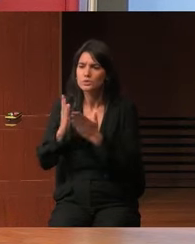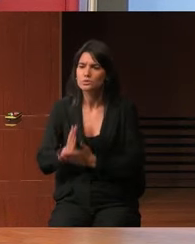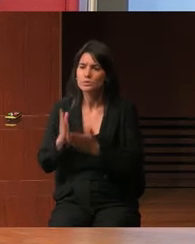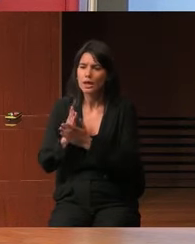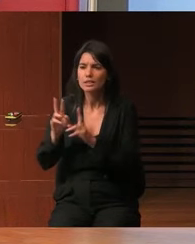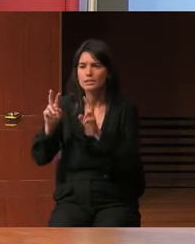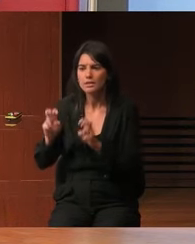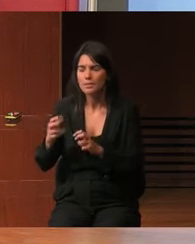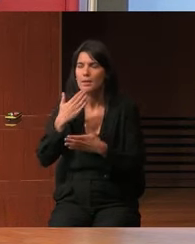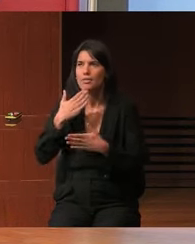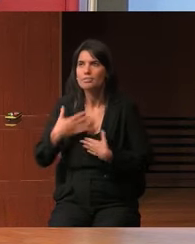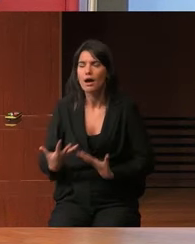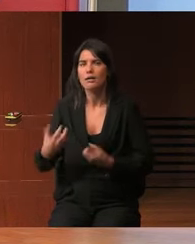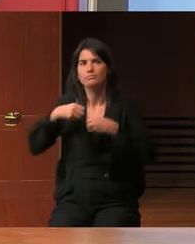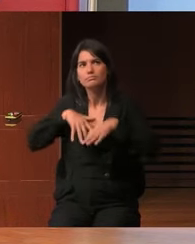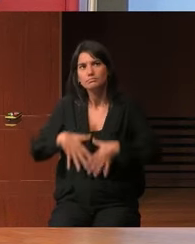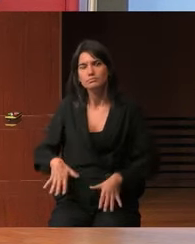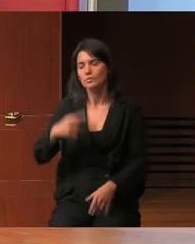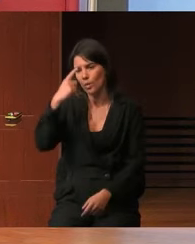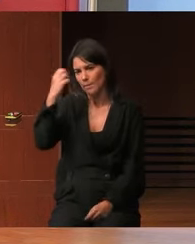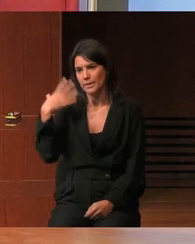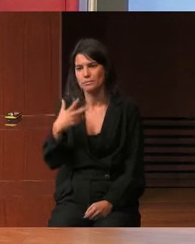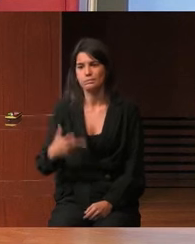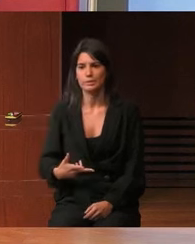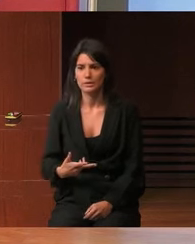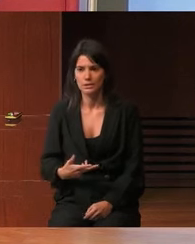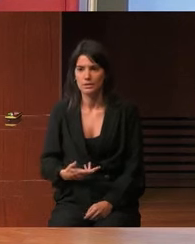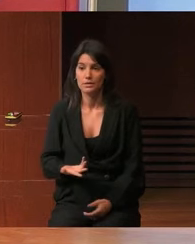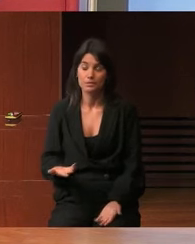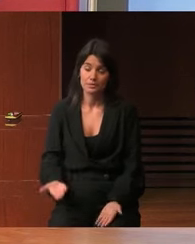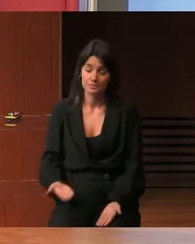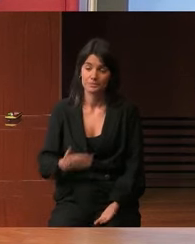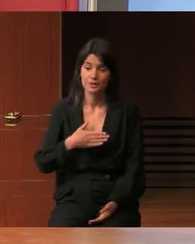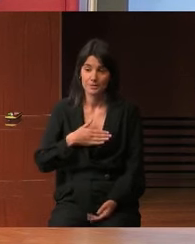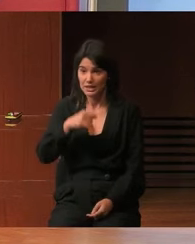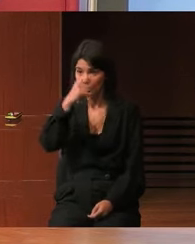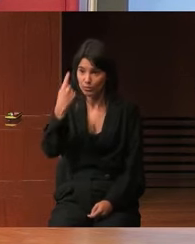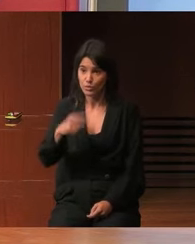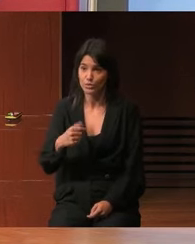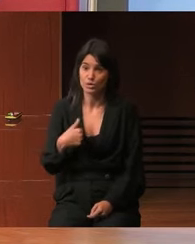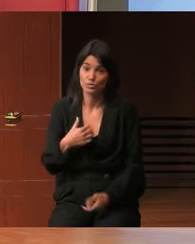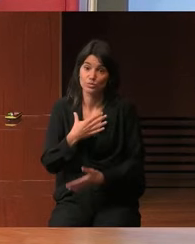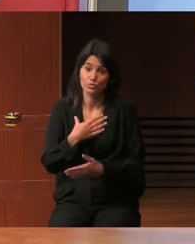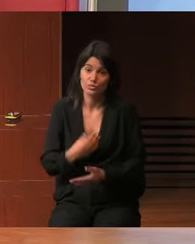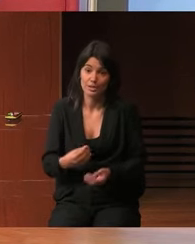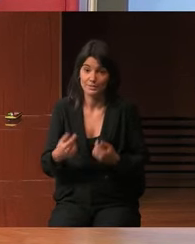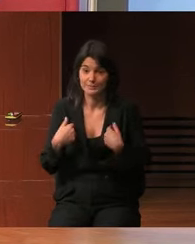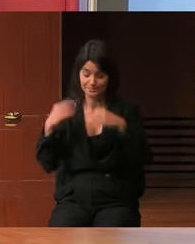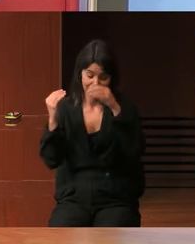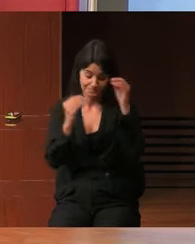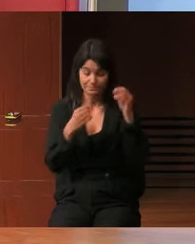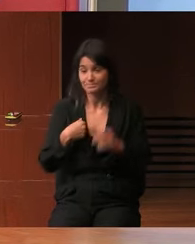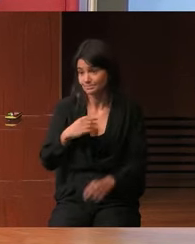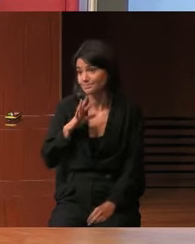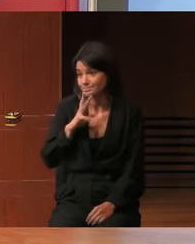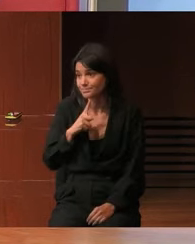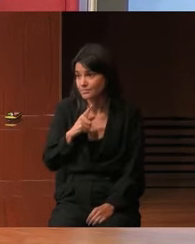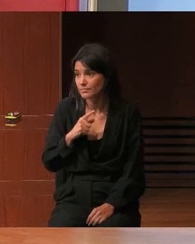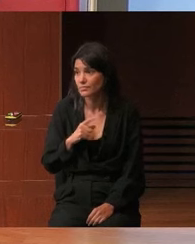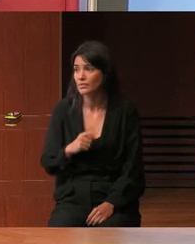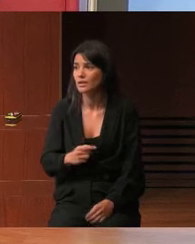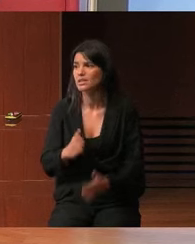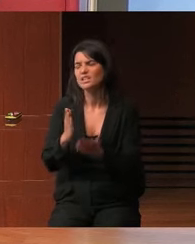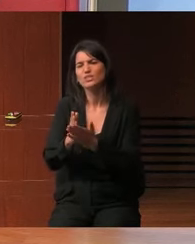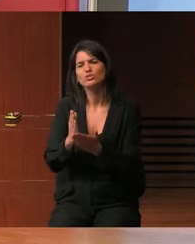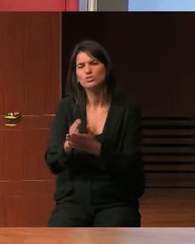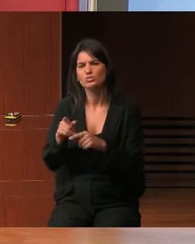para eu conseguir compreender. E para mim a dificuldade, e é o que eu gostaria aqui como mãe, é que a escola não